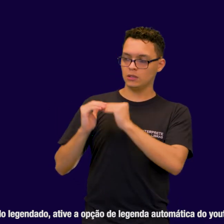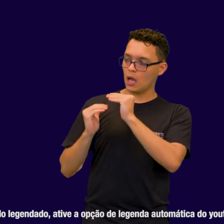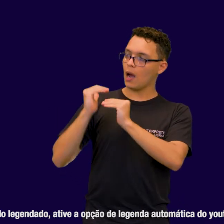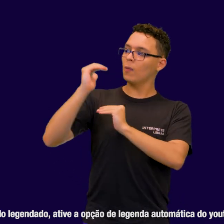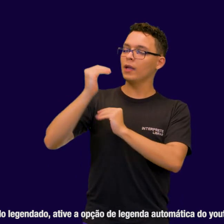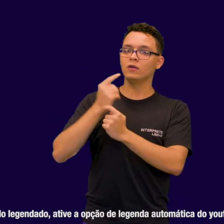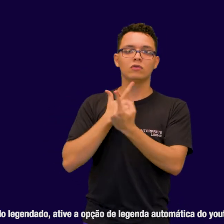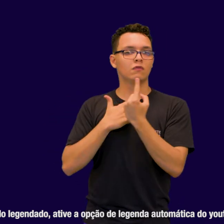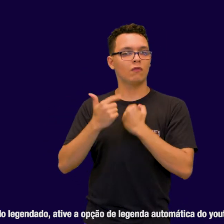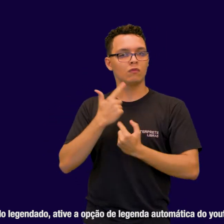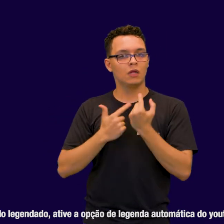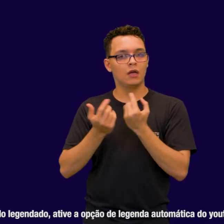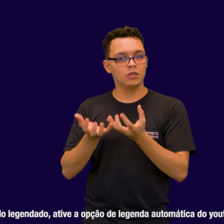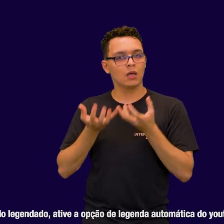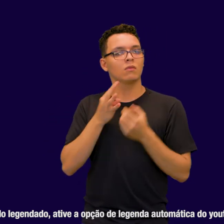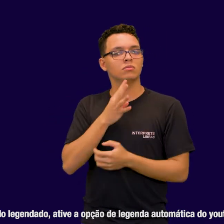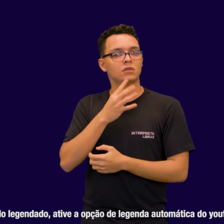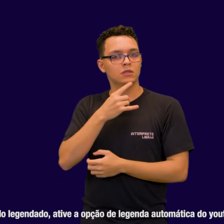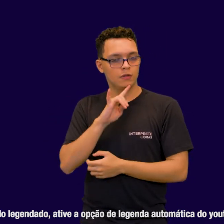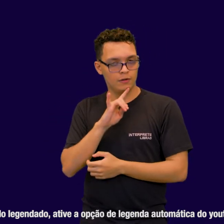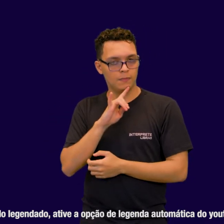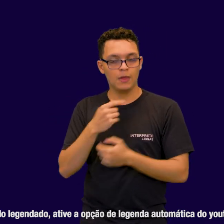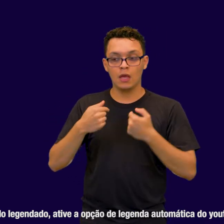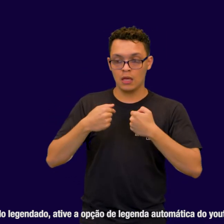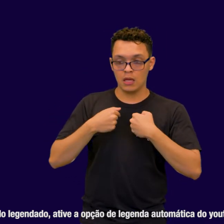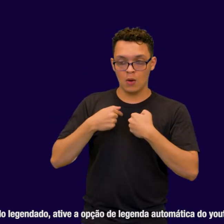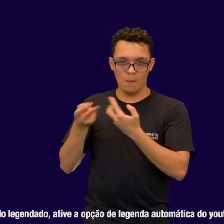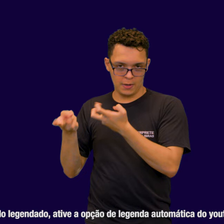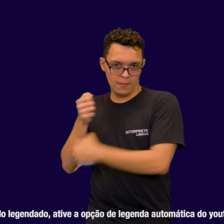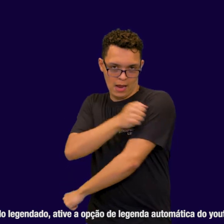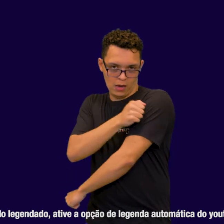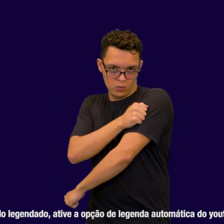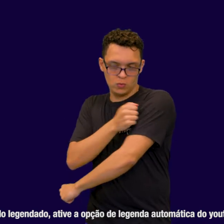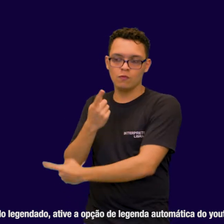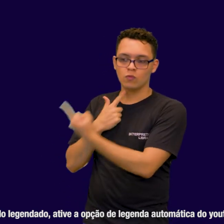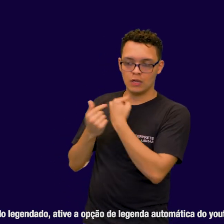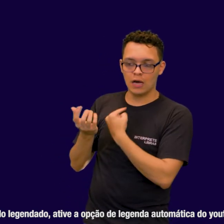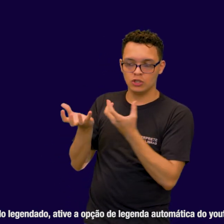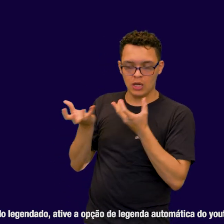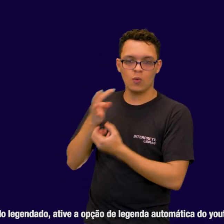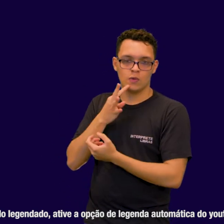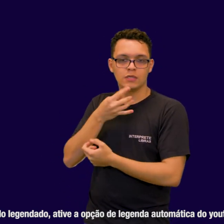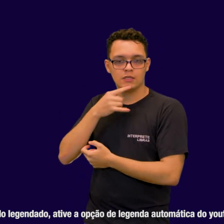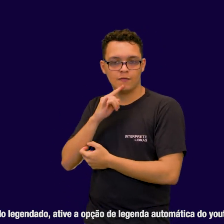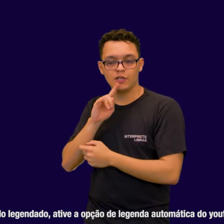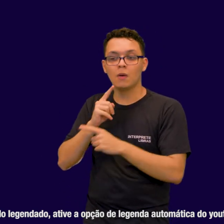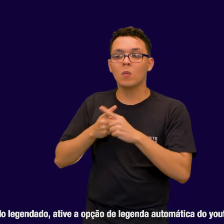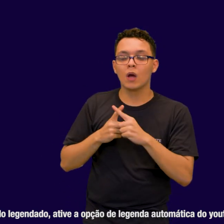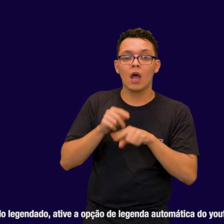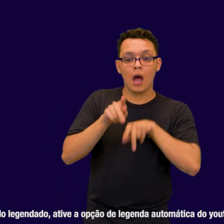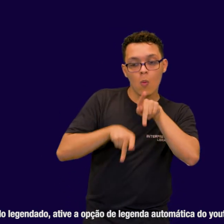interesse dessa turma me mostra que o público com quem eles trabalham, por exemplo, o público